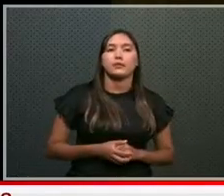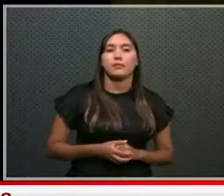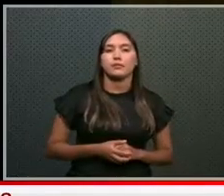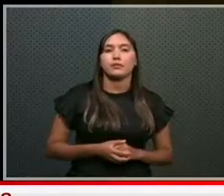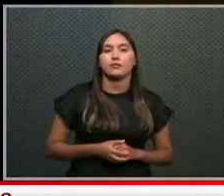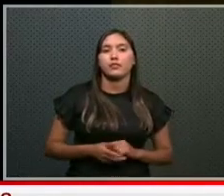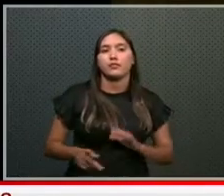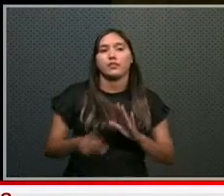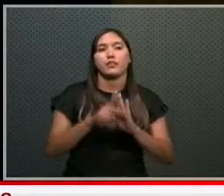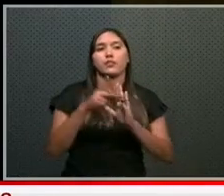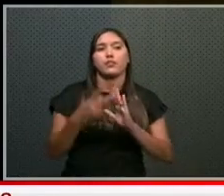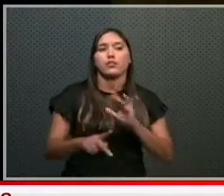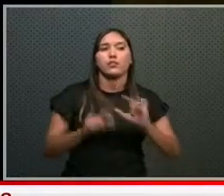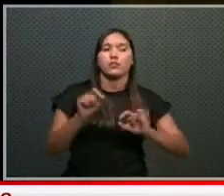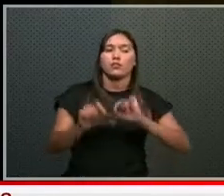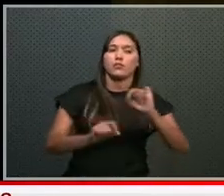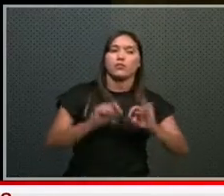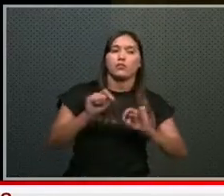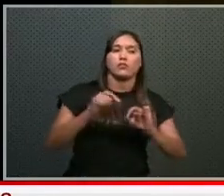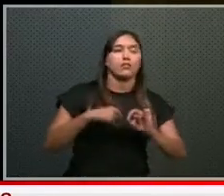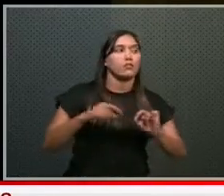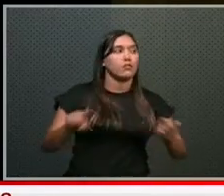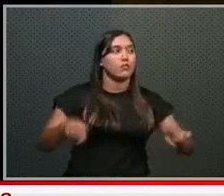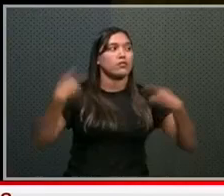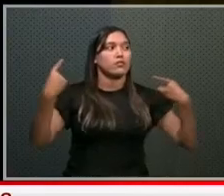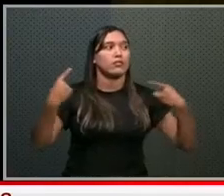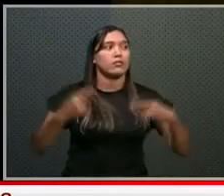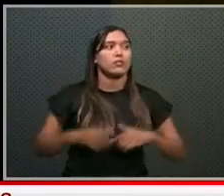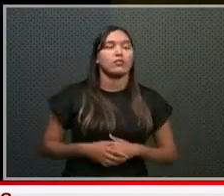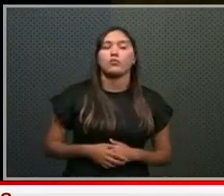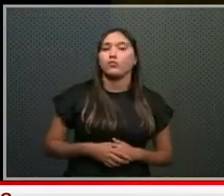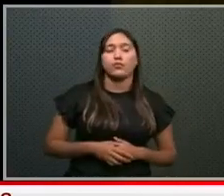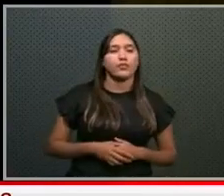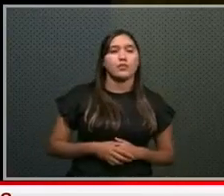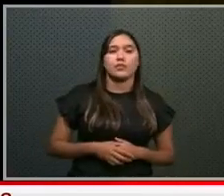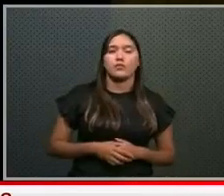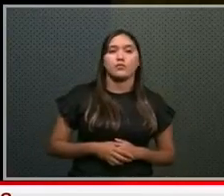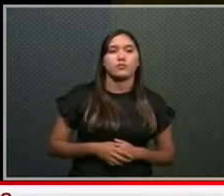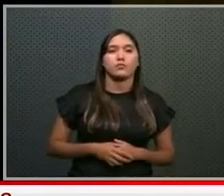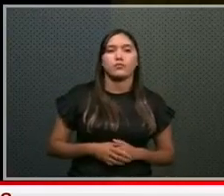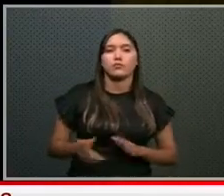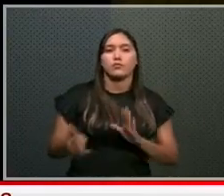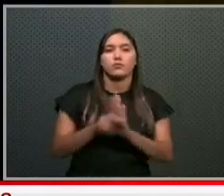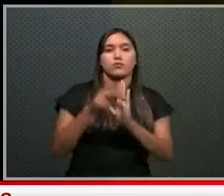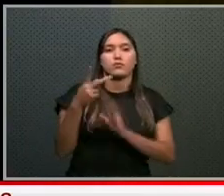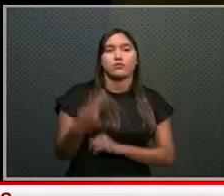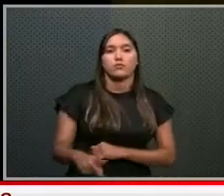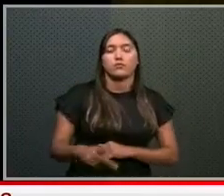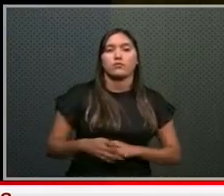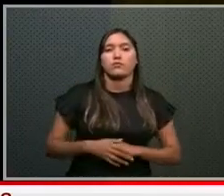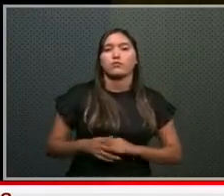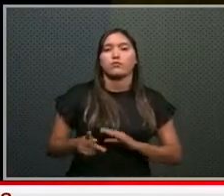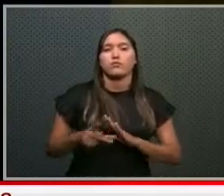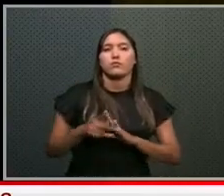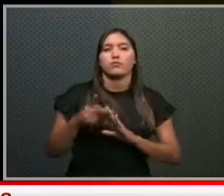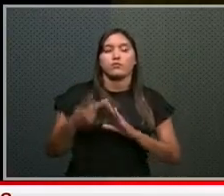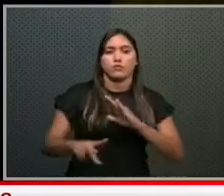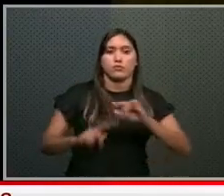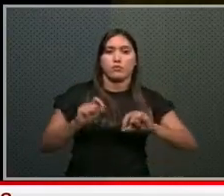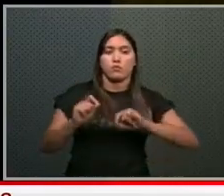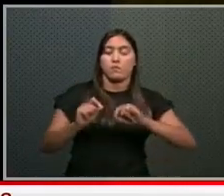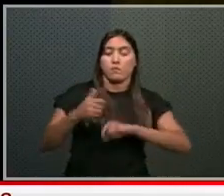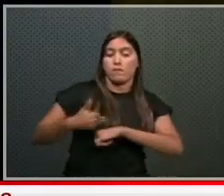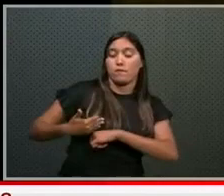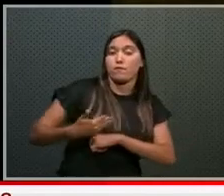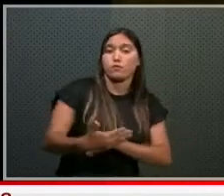Esses são os grandes Desafios que nós enfrentamos então o nosso sonho é que daqui com